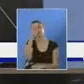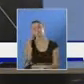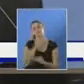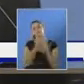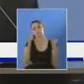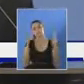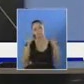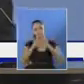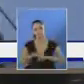vereadores, muito boa noite. aí, aí,